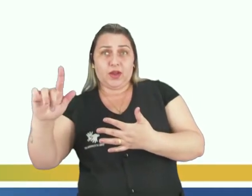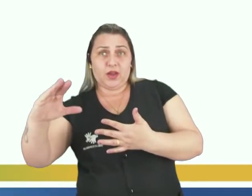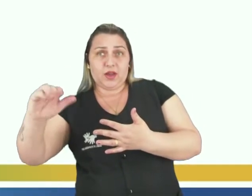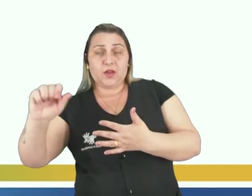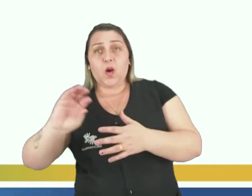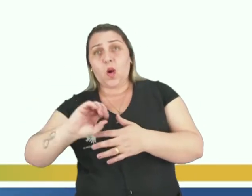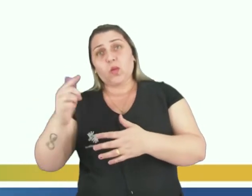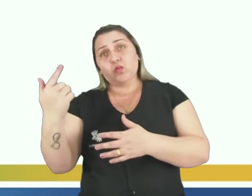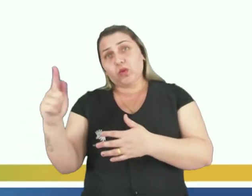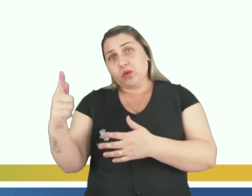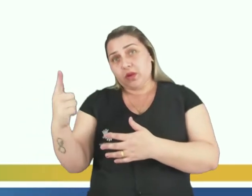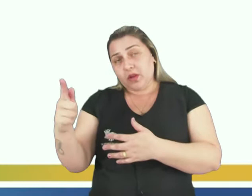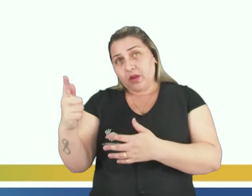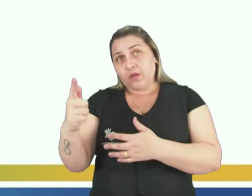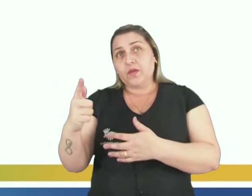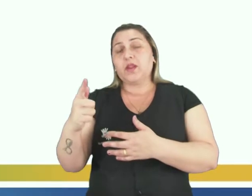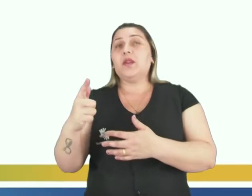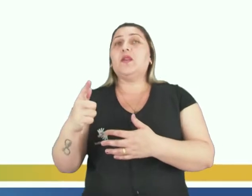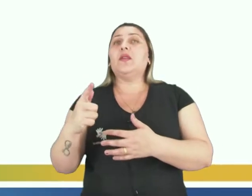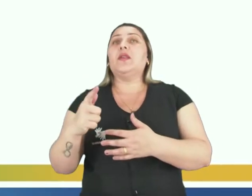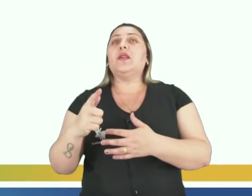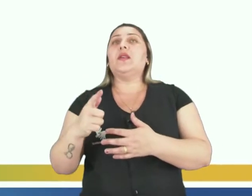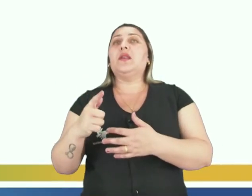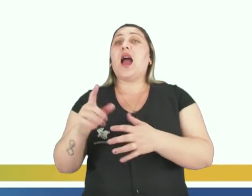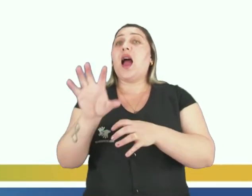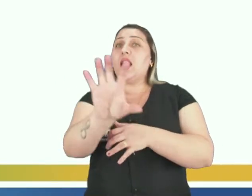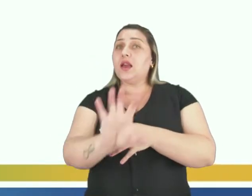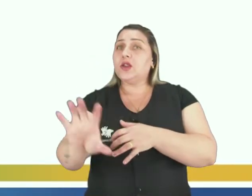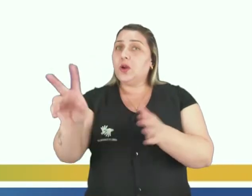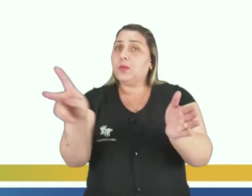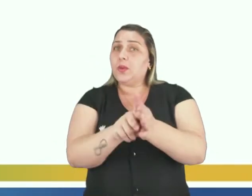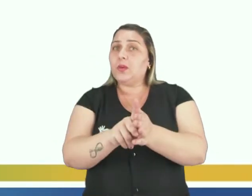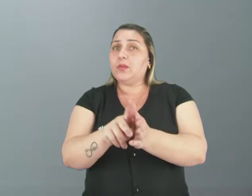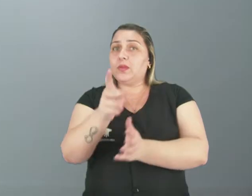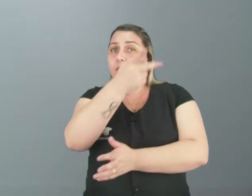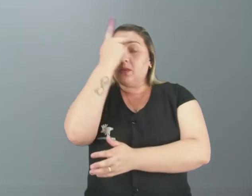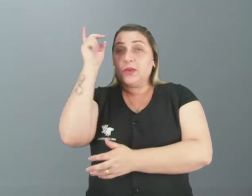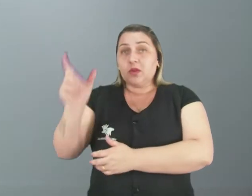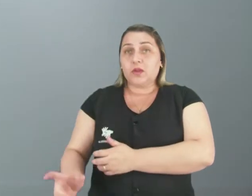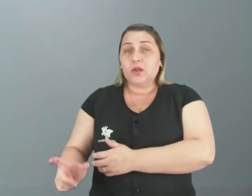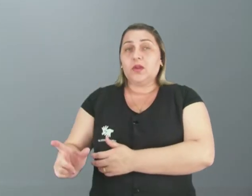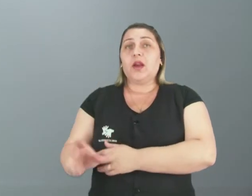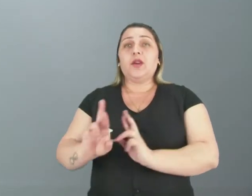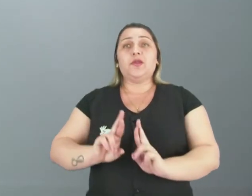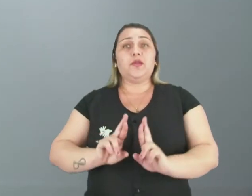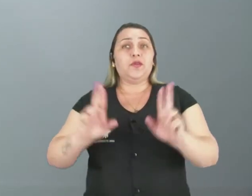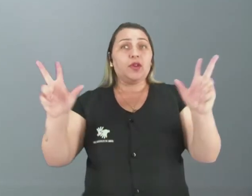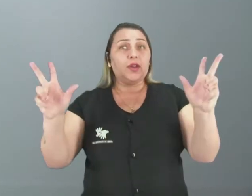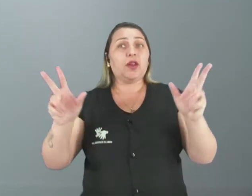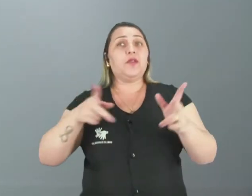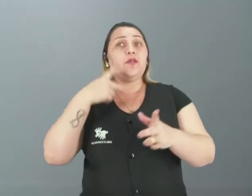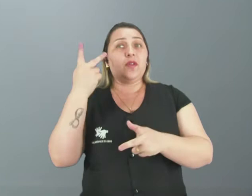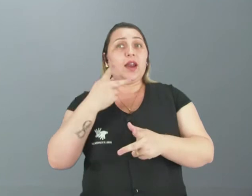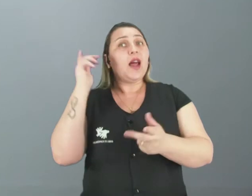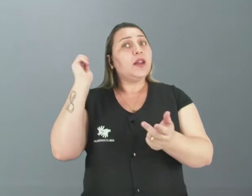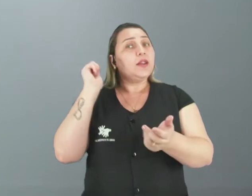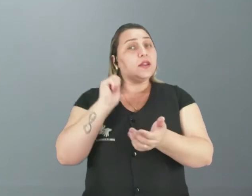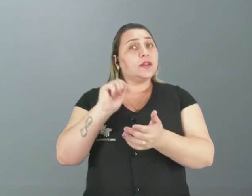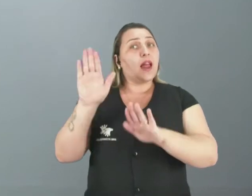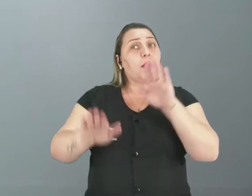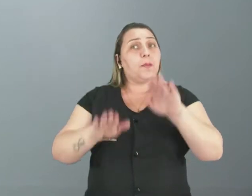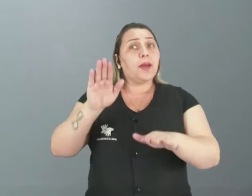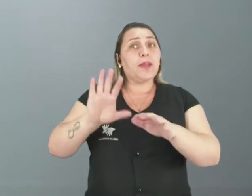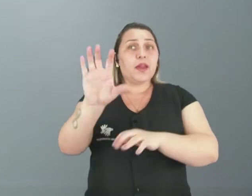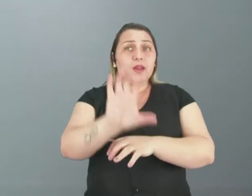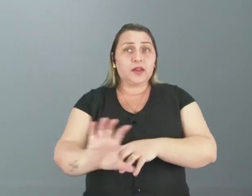como chamamos, certo? Que está aí relacionado com a região da pessoa, né? Então, são diferentes formas de falar, dependendo da região